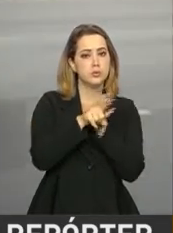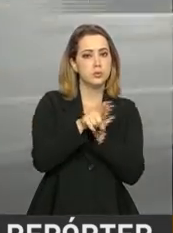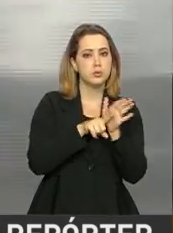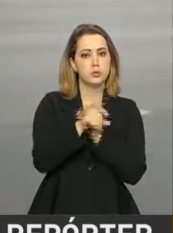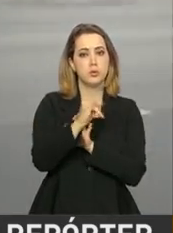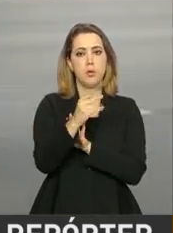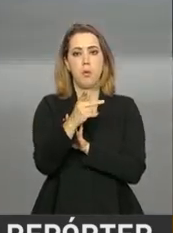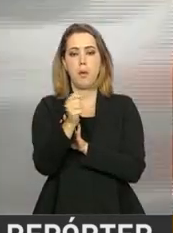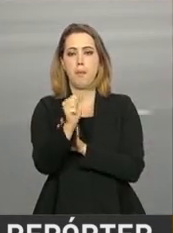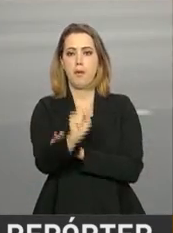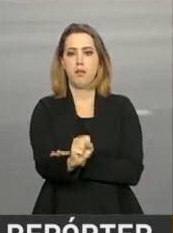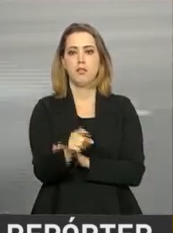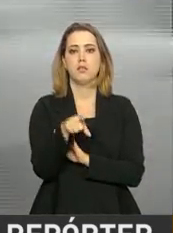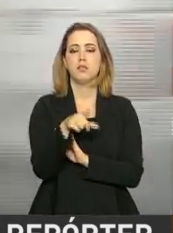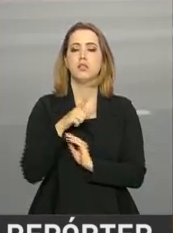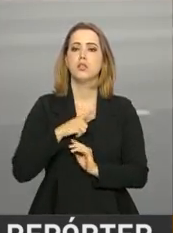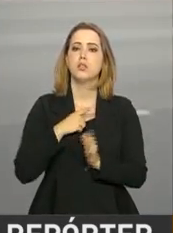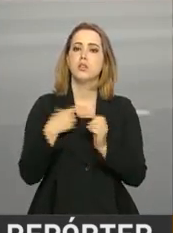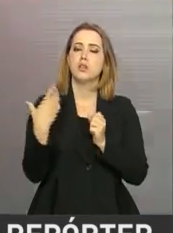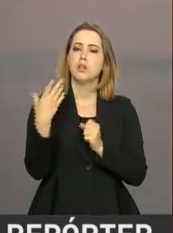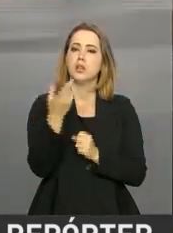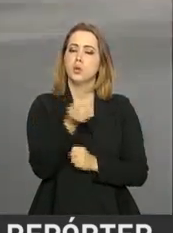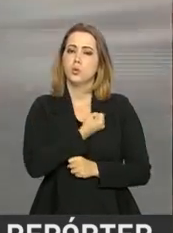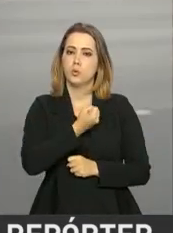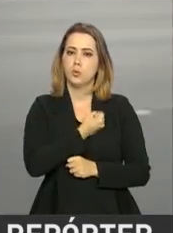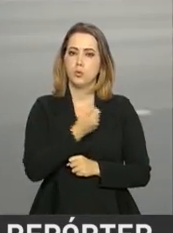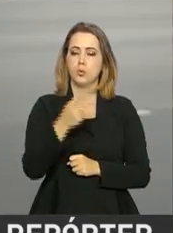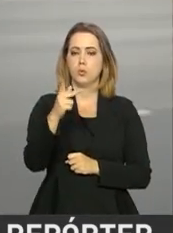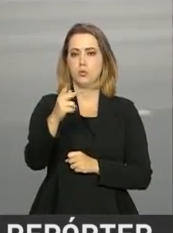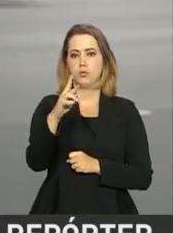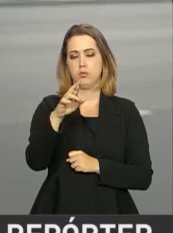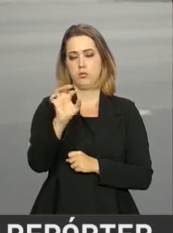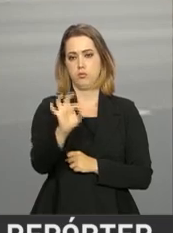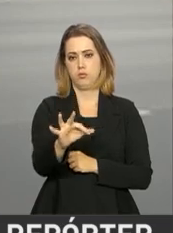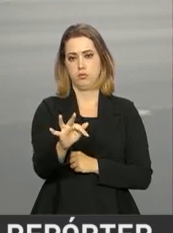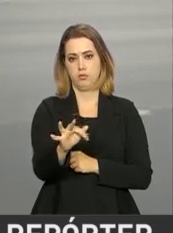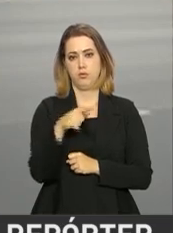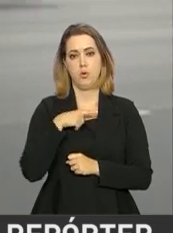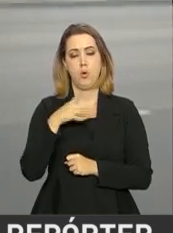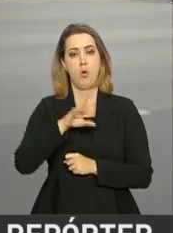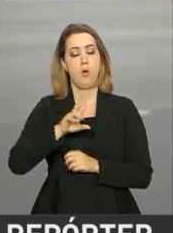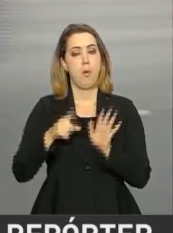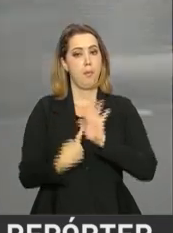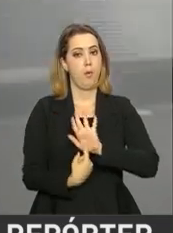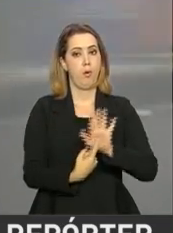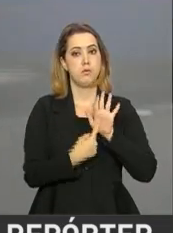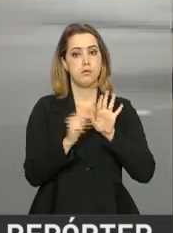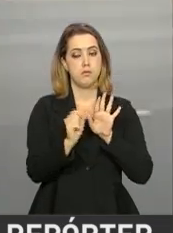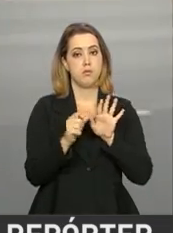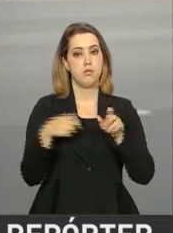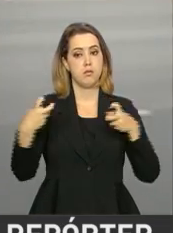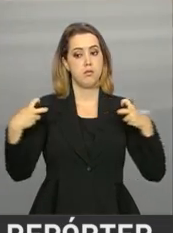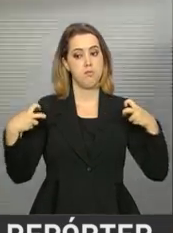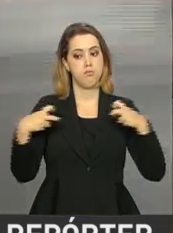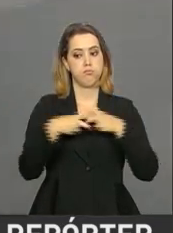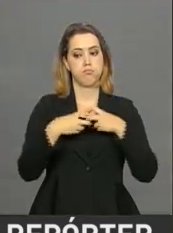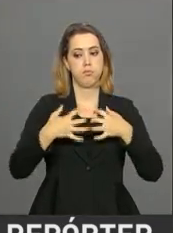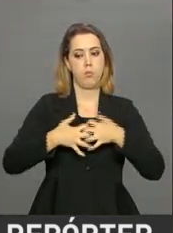Aplicado, IPEA, baseado em dados da Polícia Rodoviária Federal, revela que veículos pesados estiveram envolvidos